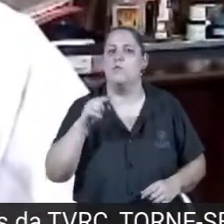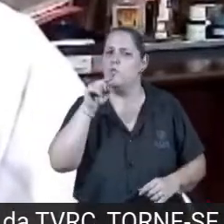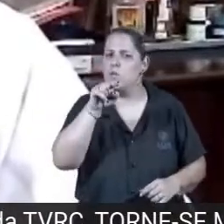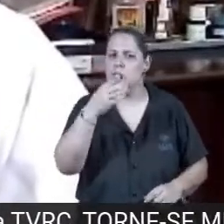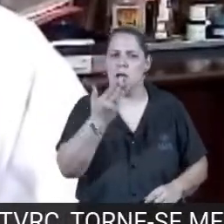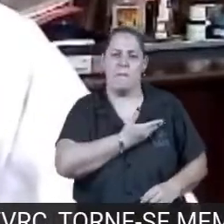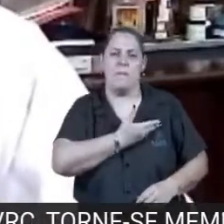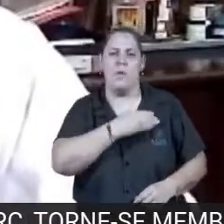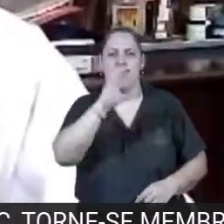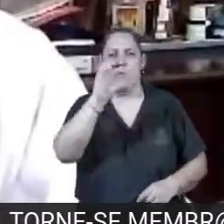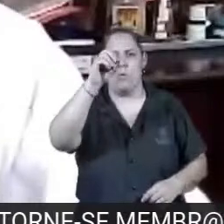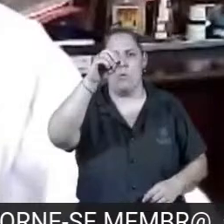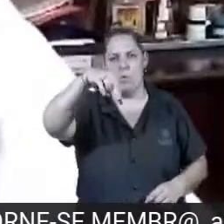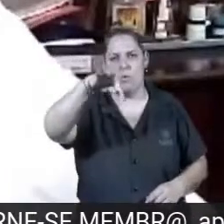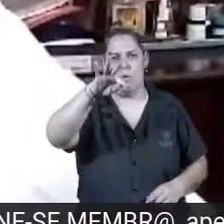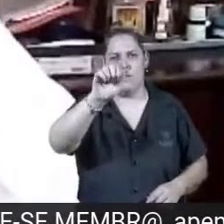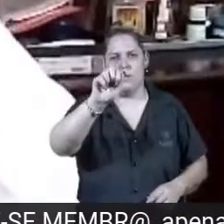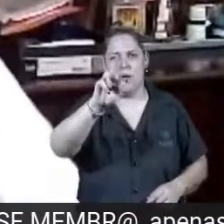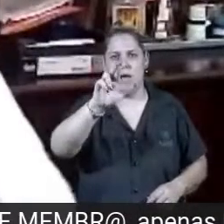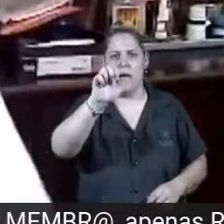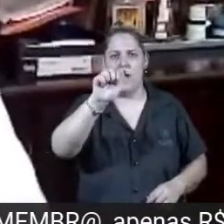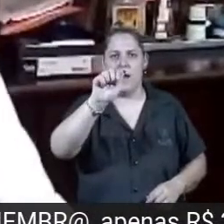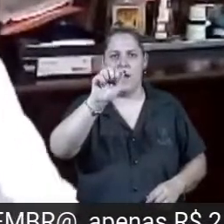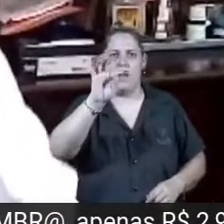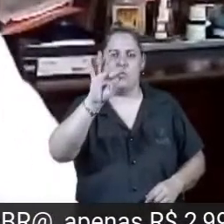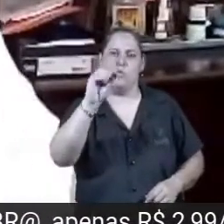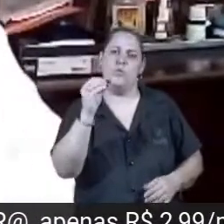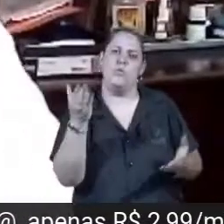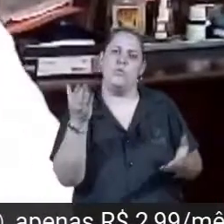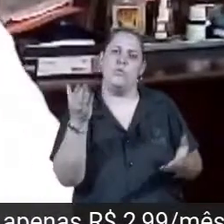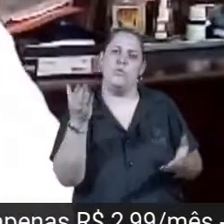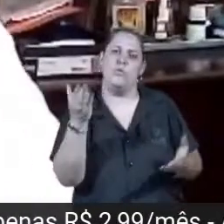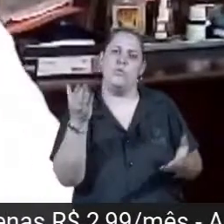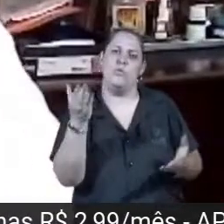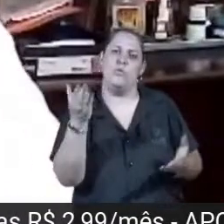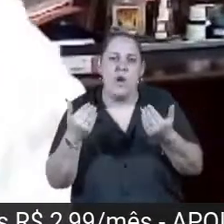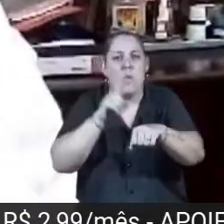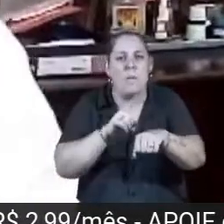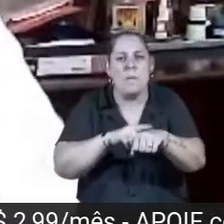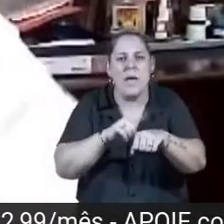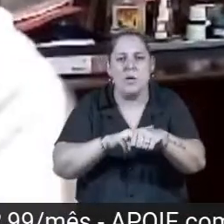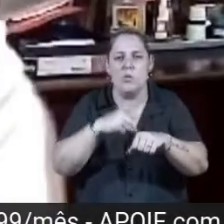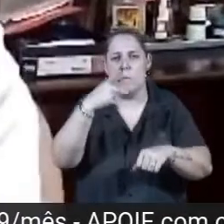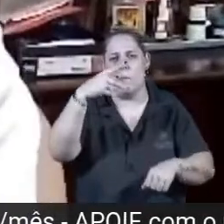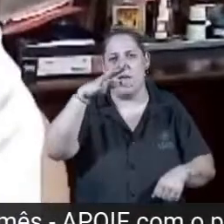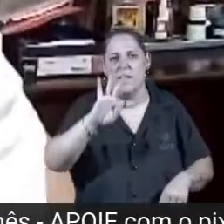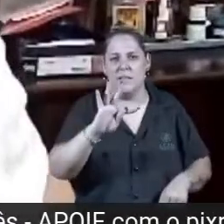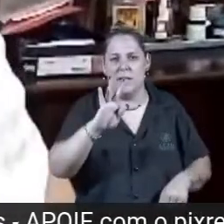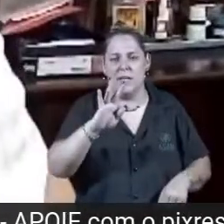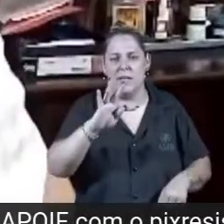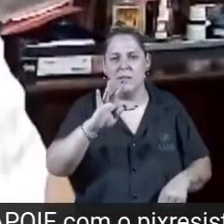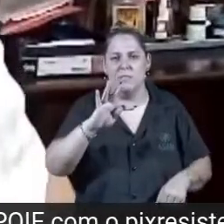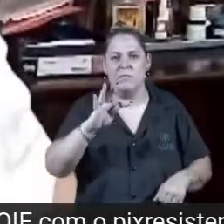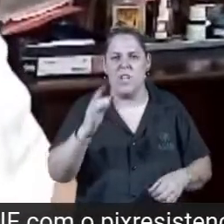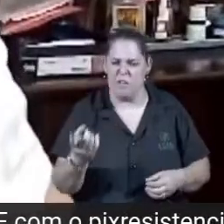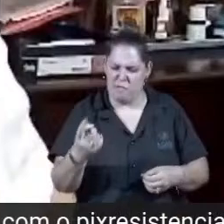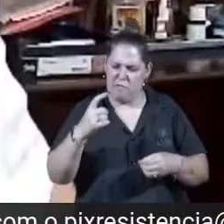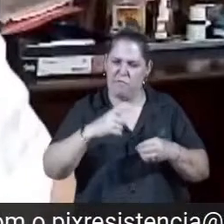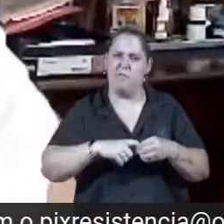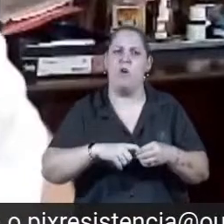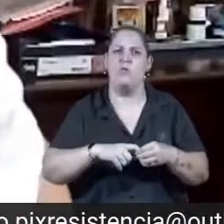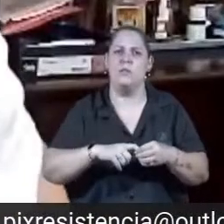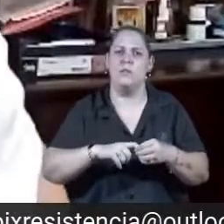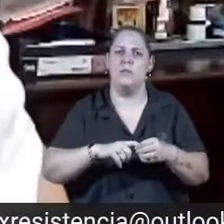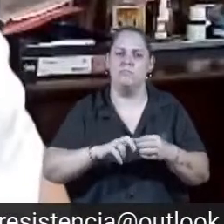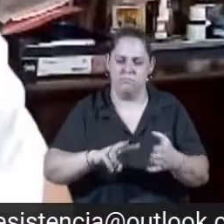Contarato, vem exatamente no momento que o partido levanta a cabeça e nos coloca